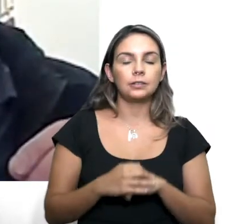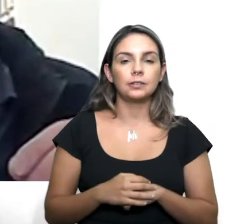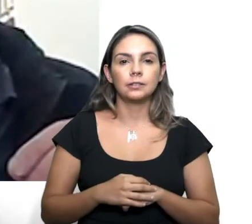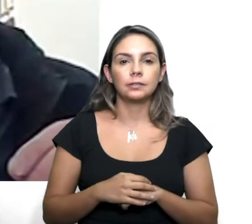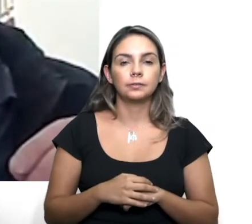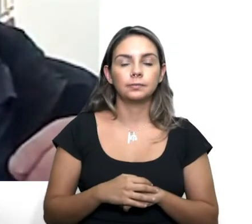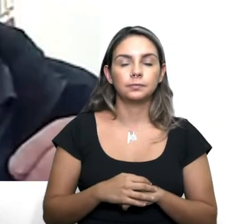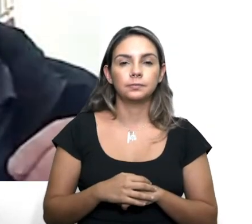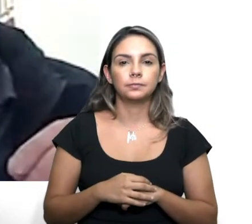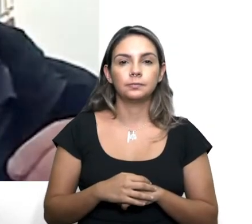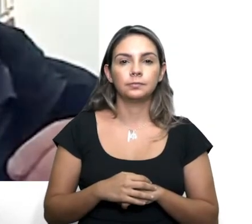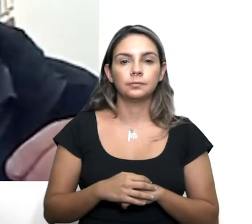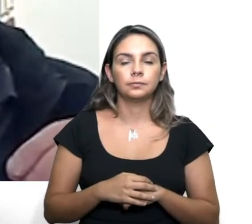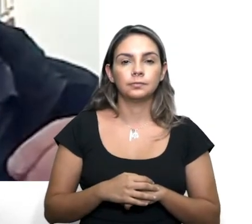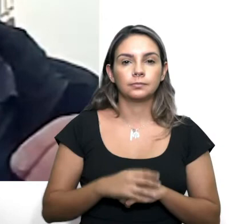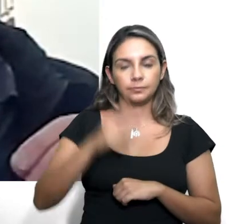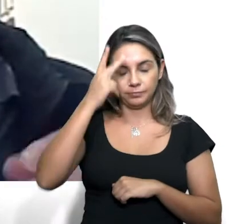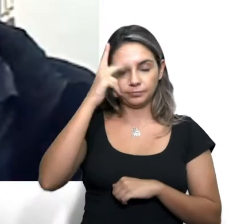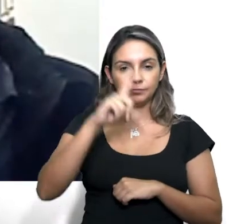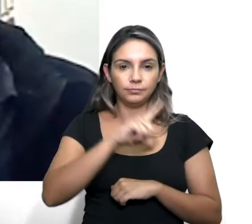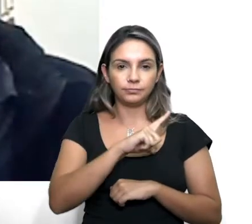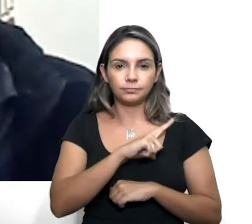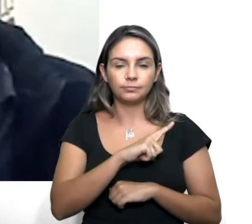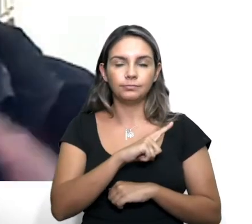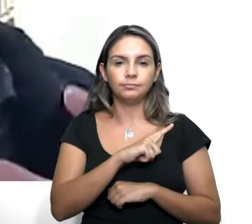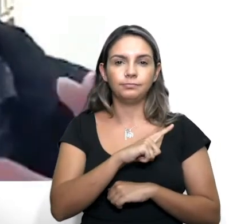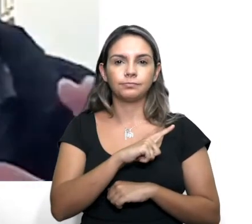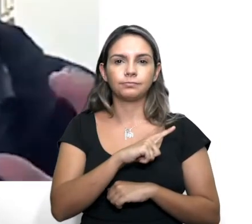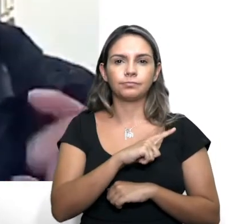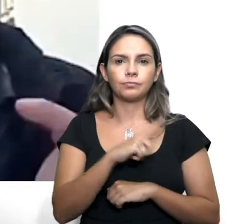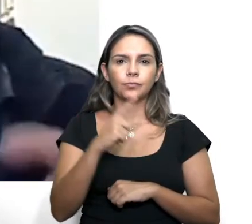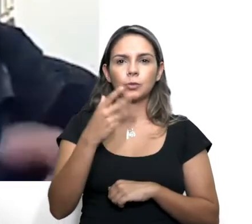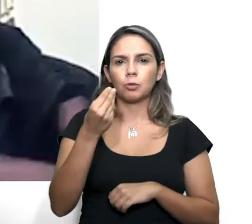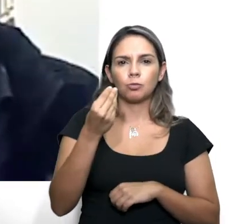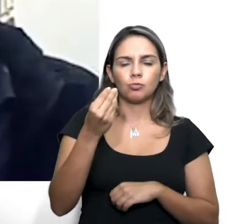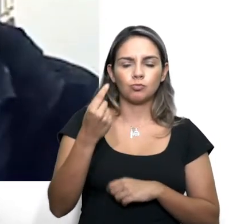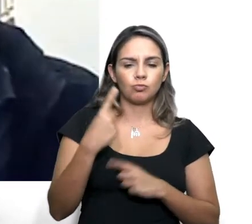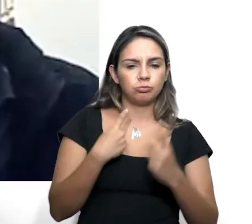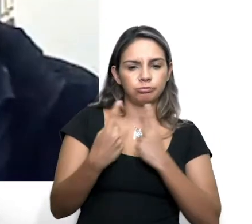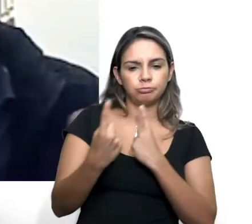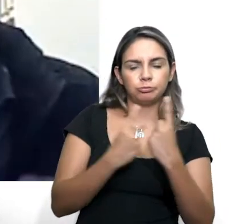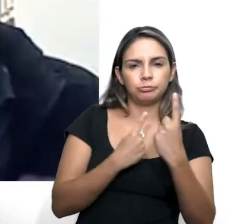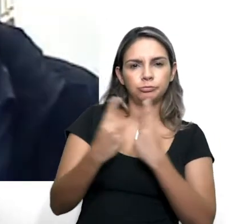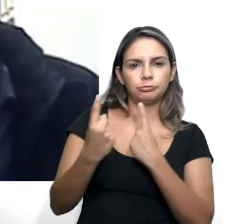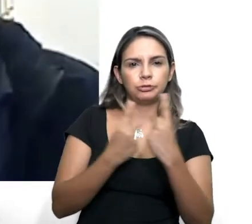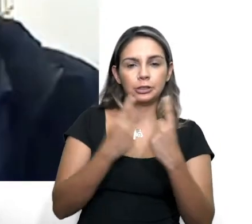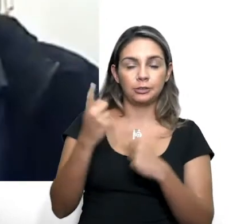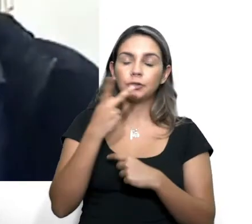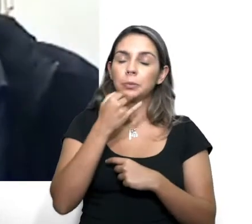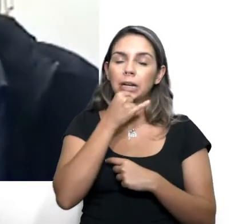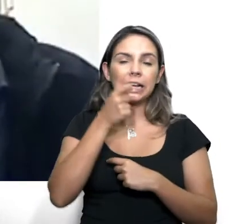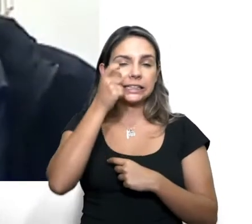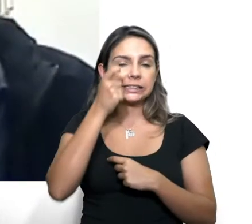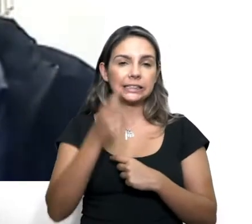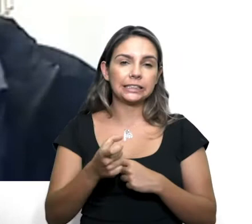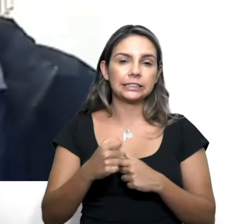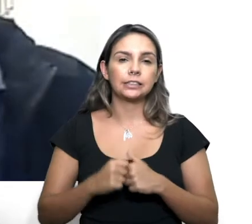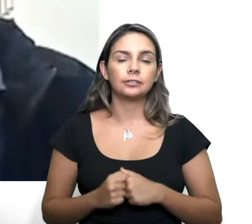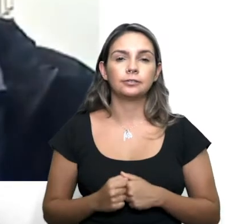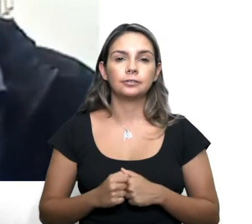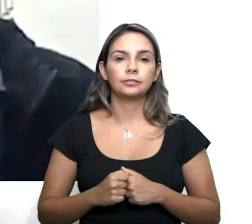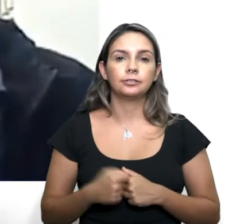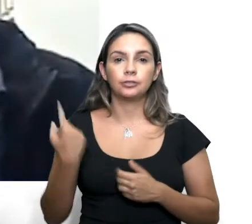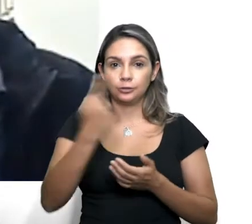para ter muitas vias. Por exemplo, uma coisa que me parece interessante, se